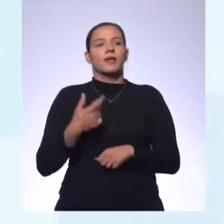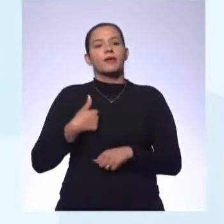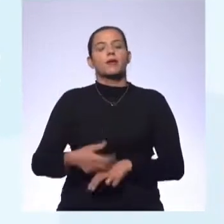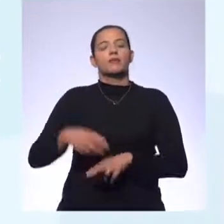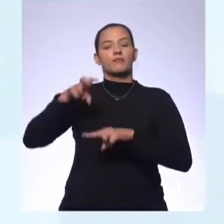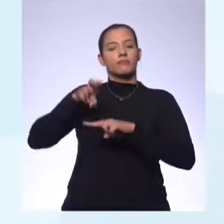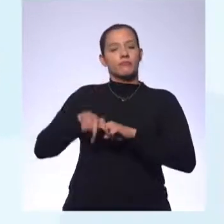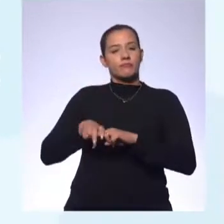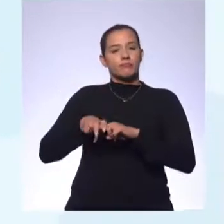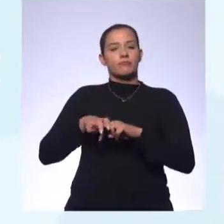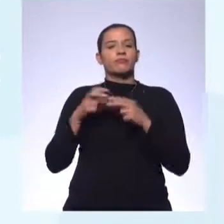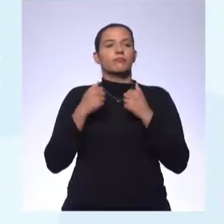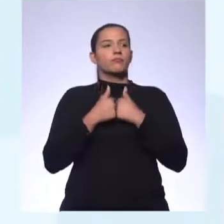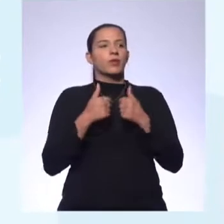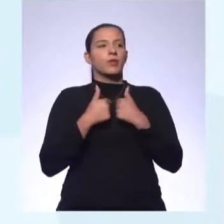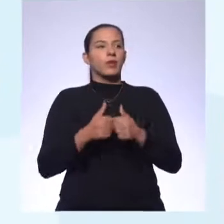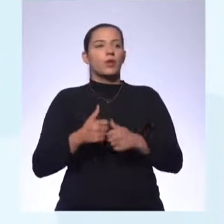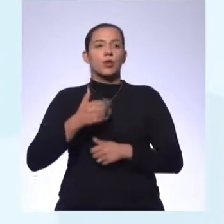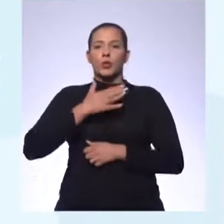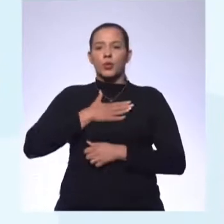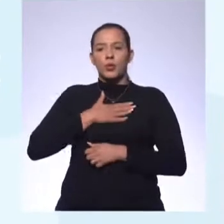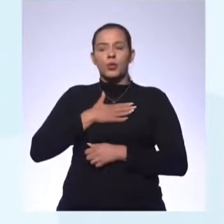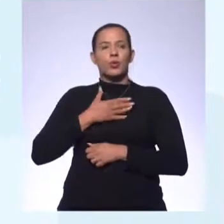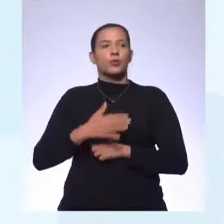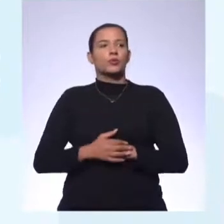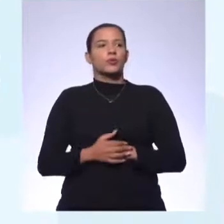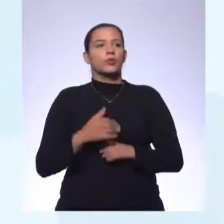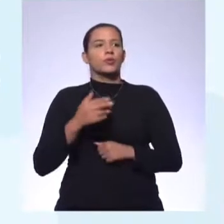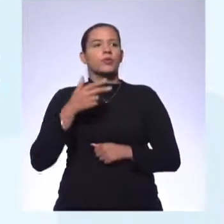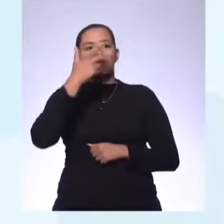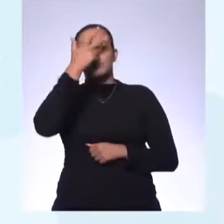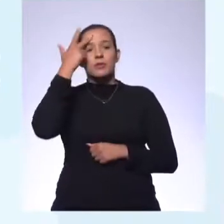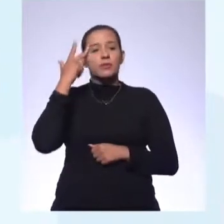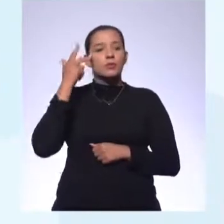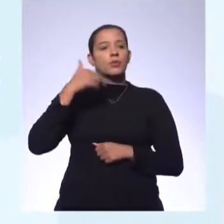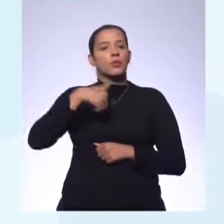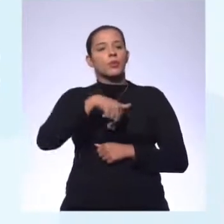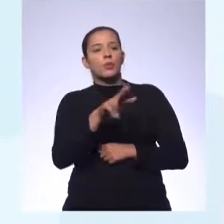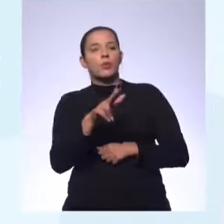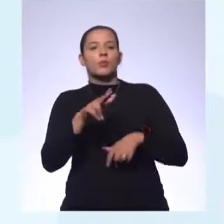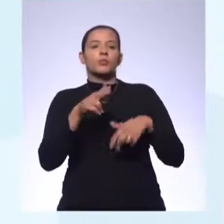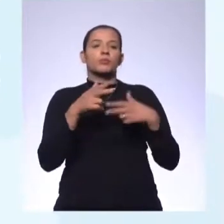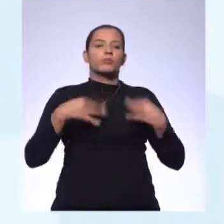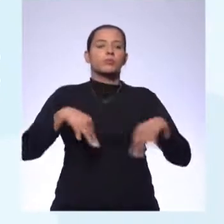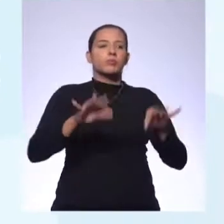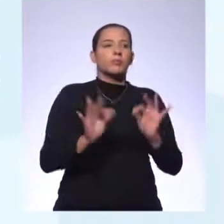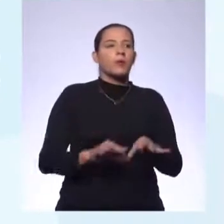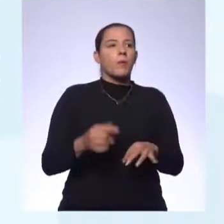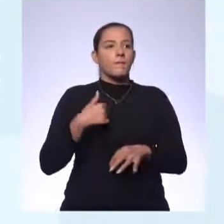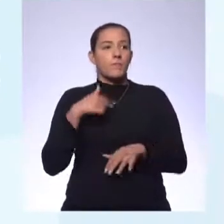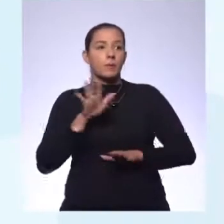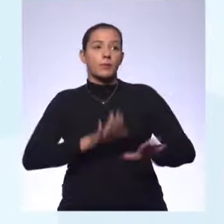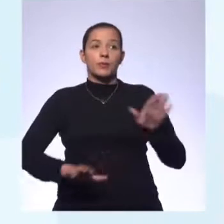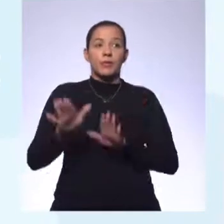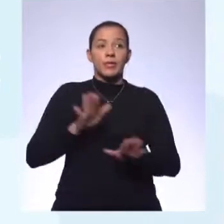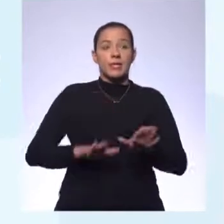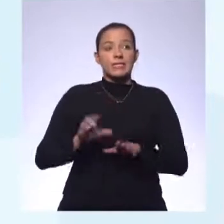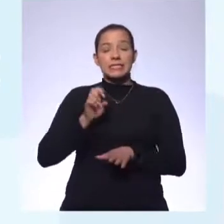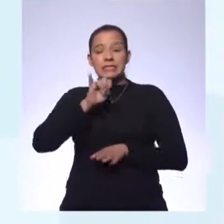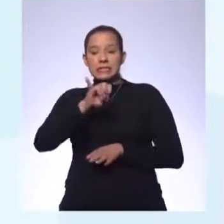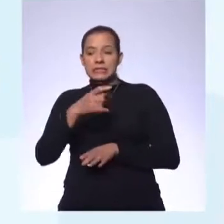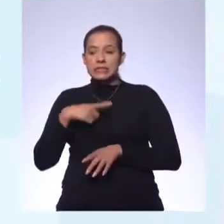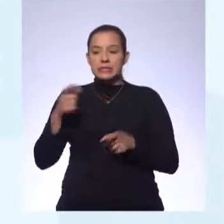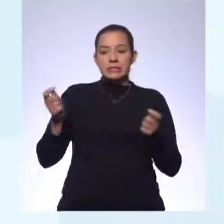Sentei-me. Prefiro sempre o contato da seda à vizinhança da casimira ou do pano. O meu primeiro cuidado foi ver se